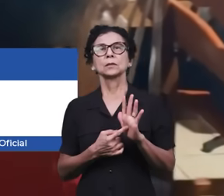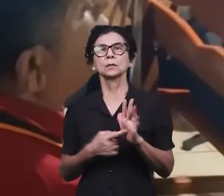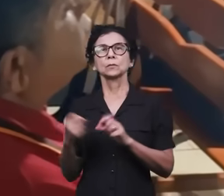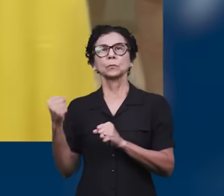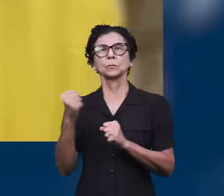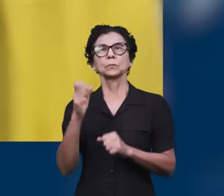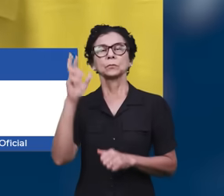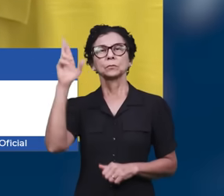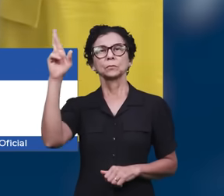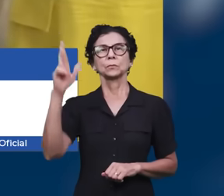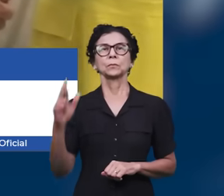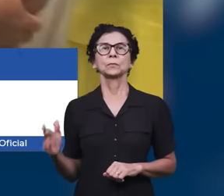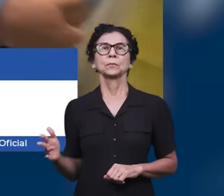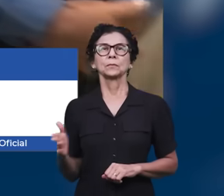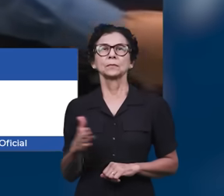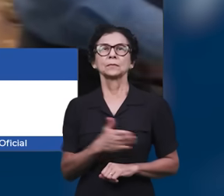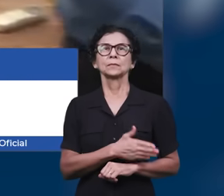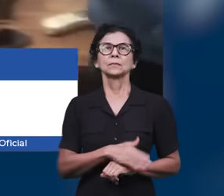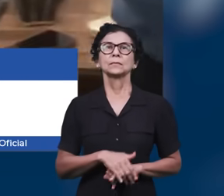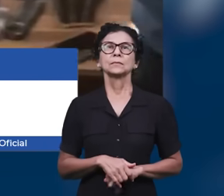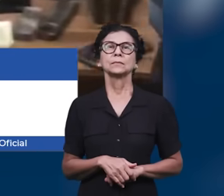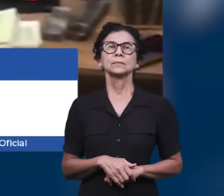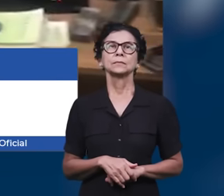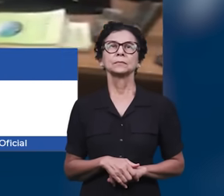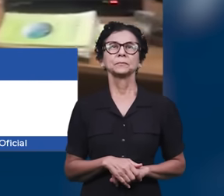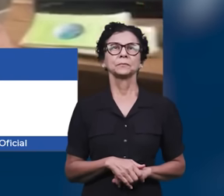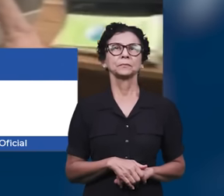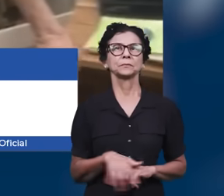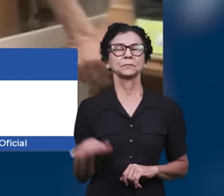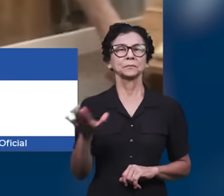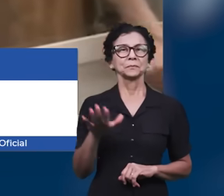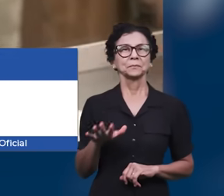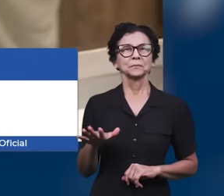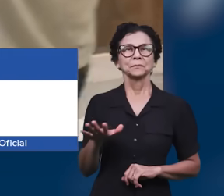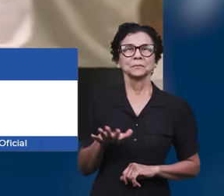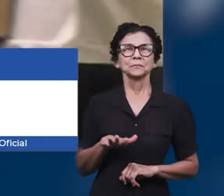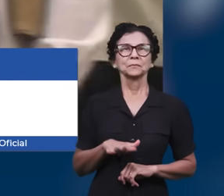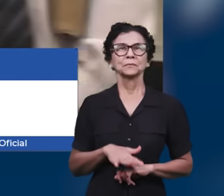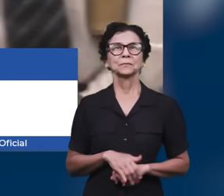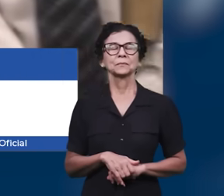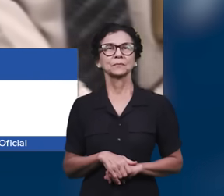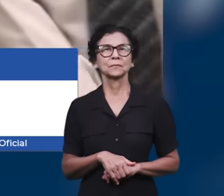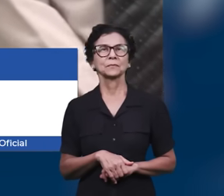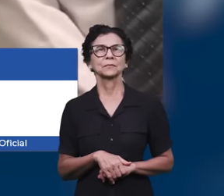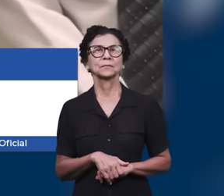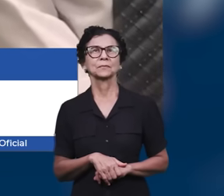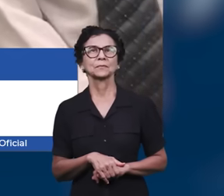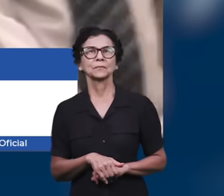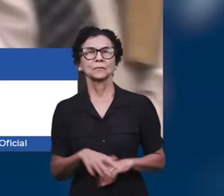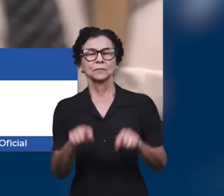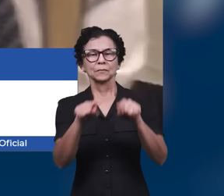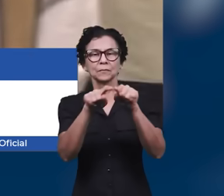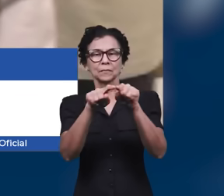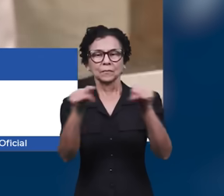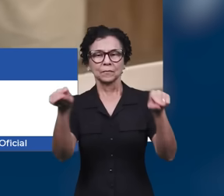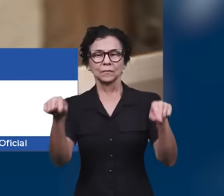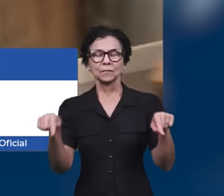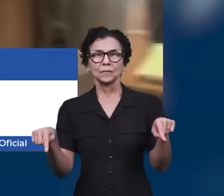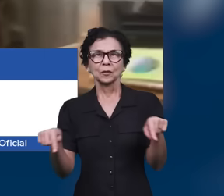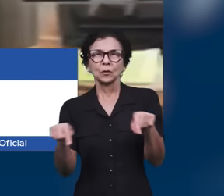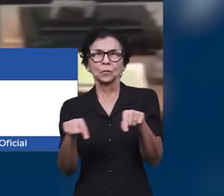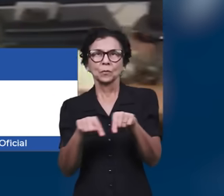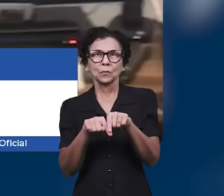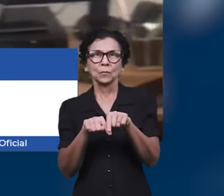local. Já nossos irmãos da área Apucarana realizaram um culto em uma clínica na cidade de Astorga, que é